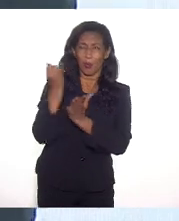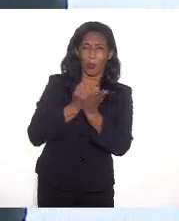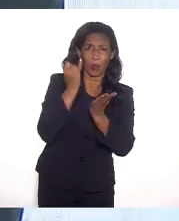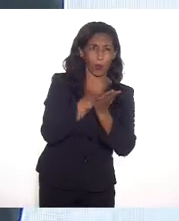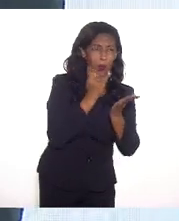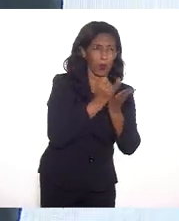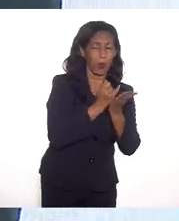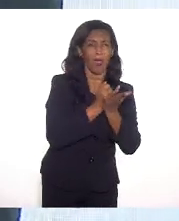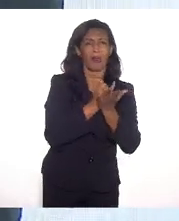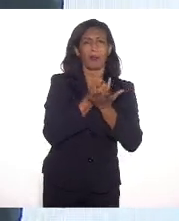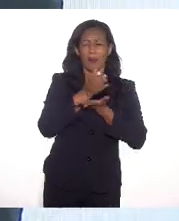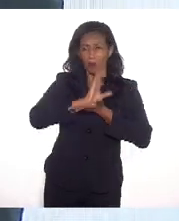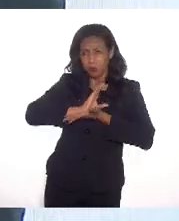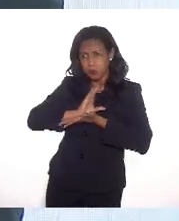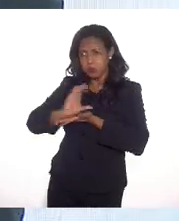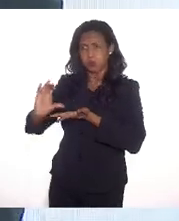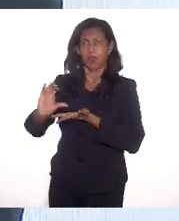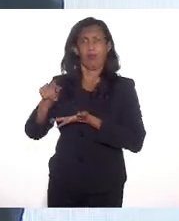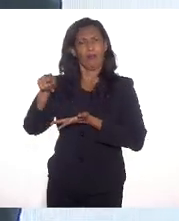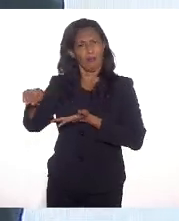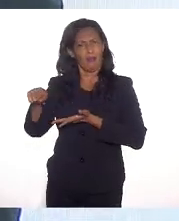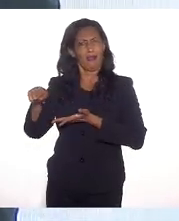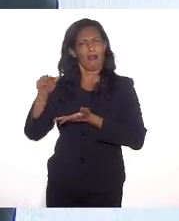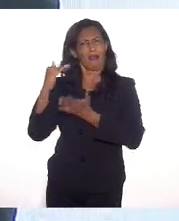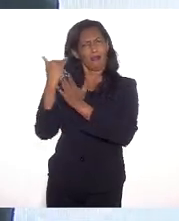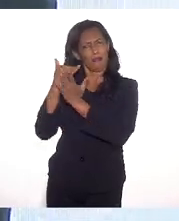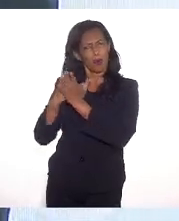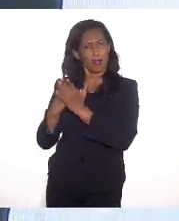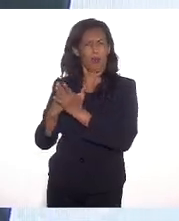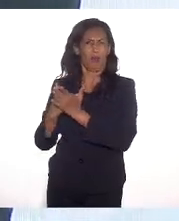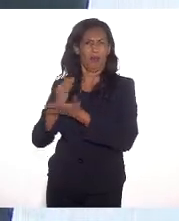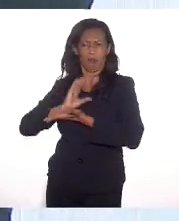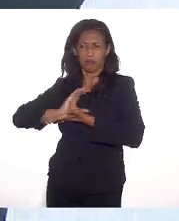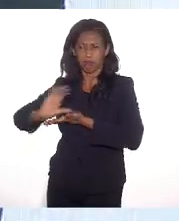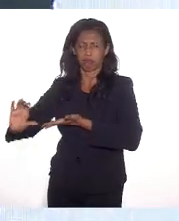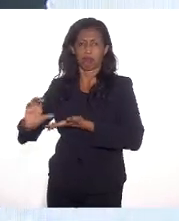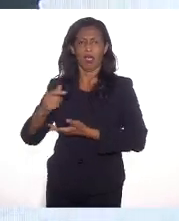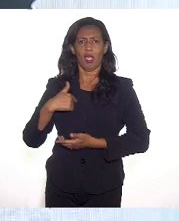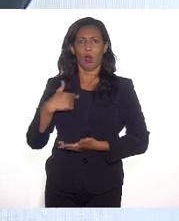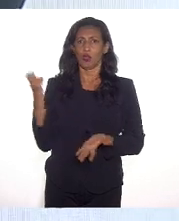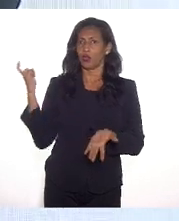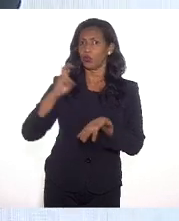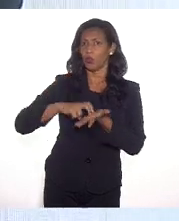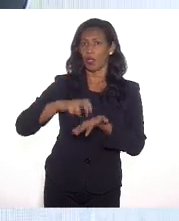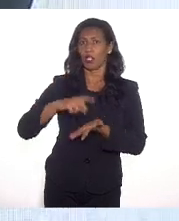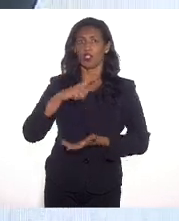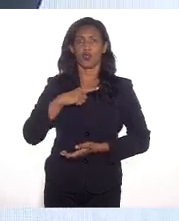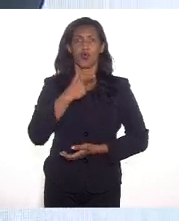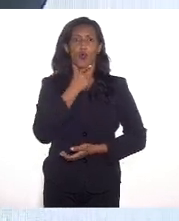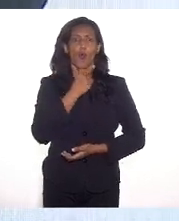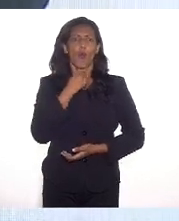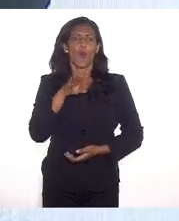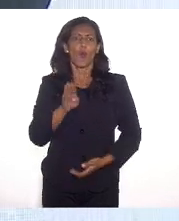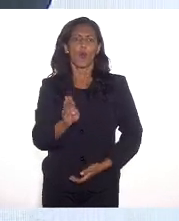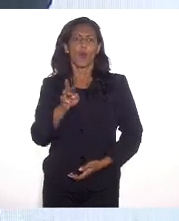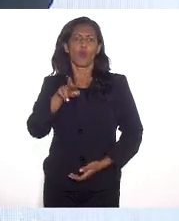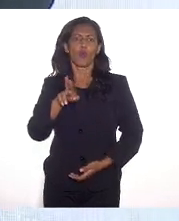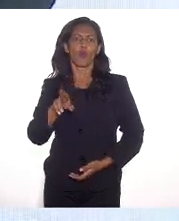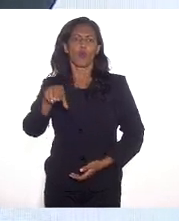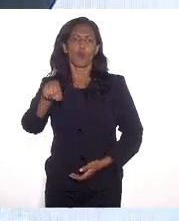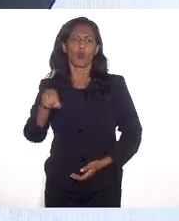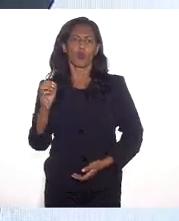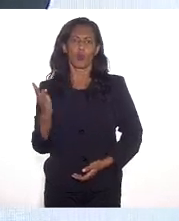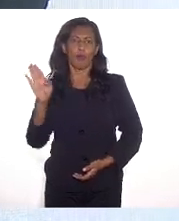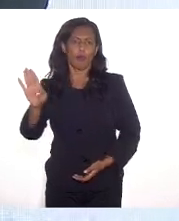para bancar esse programa. Hoje pela manhã eu estive com o Bruno Dubê, 9 horas da manhã lá, Nicola. E a